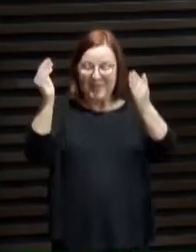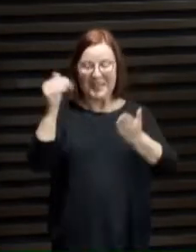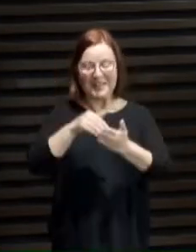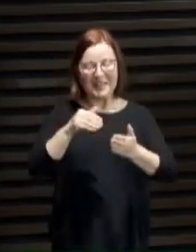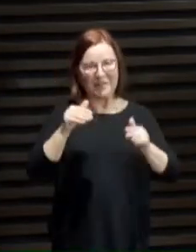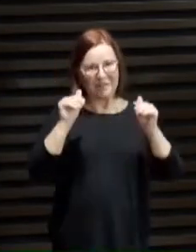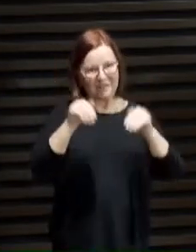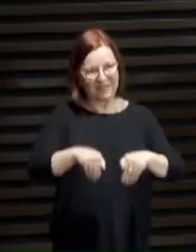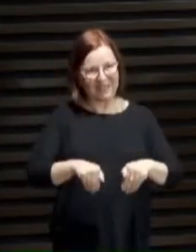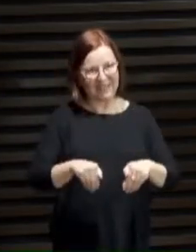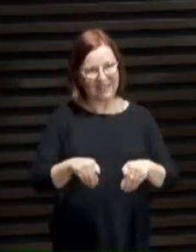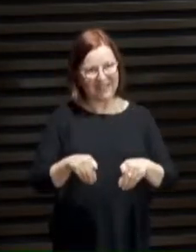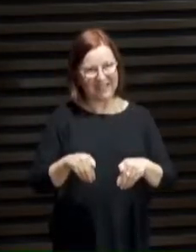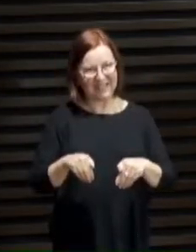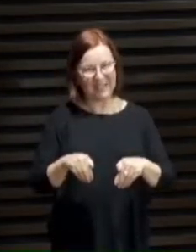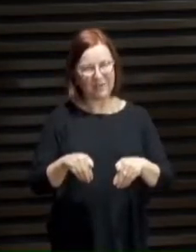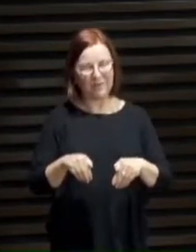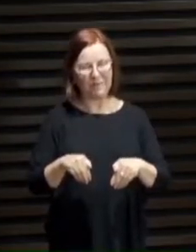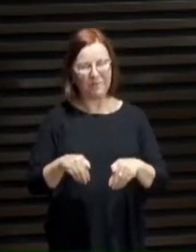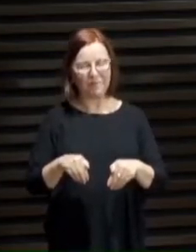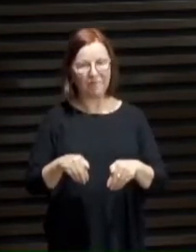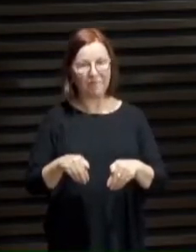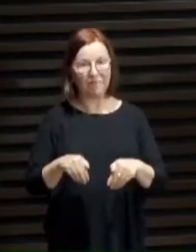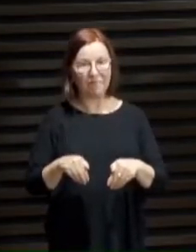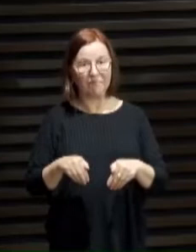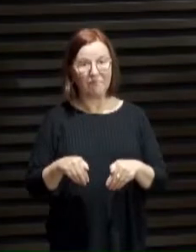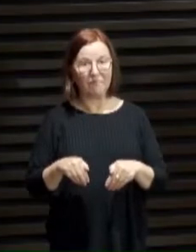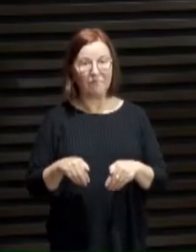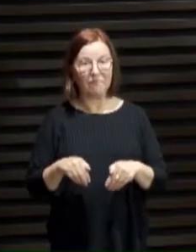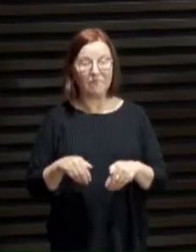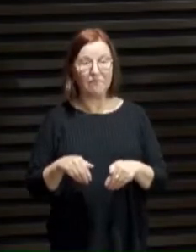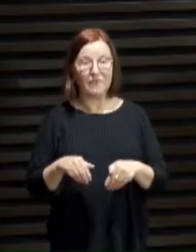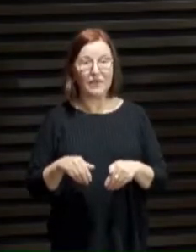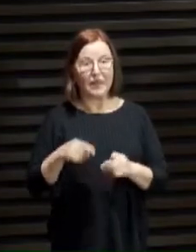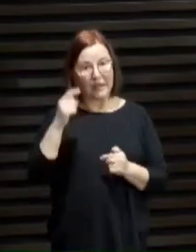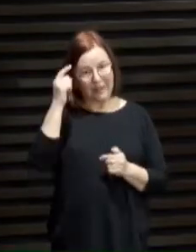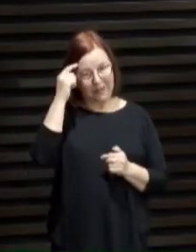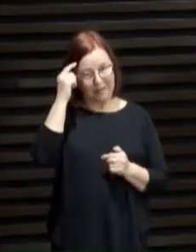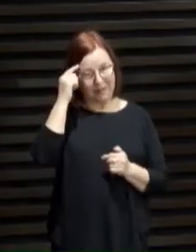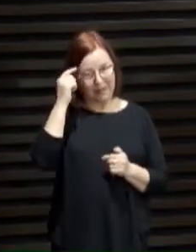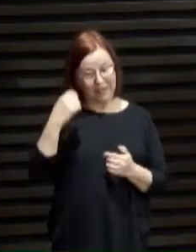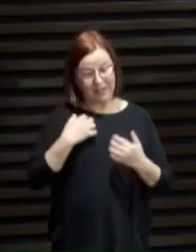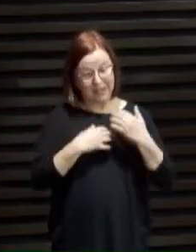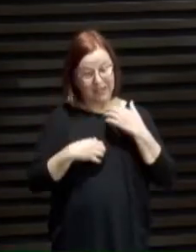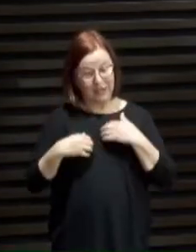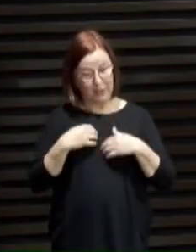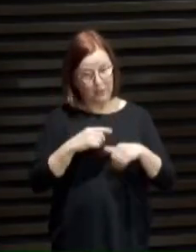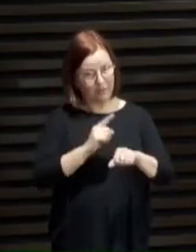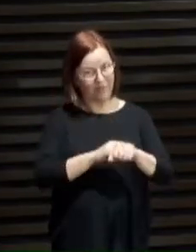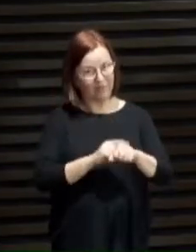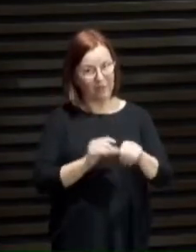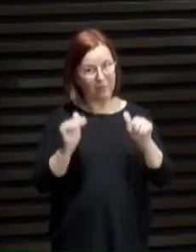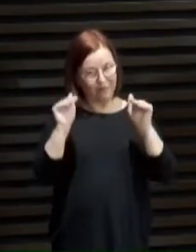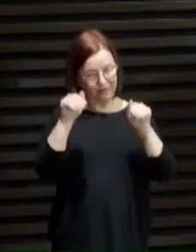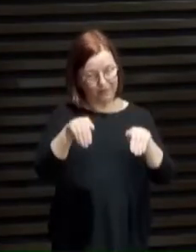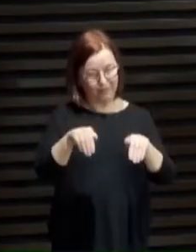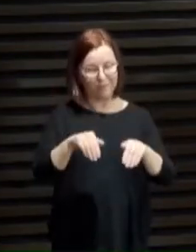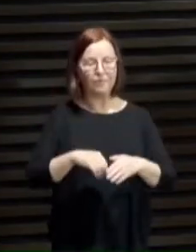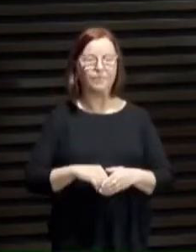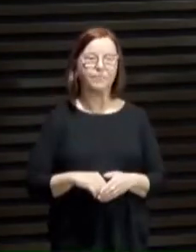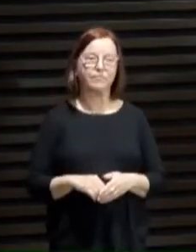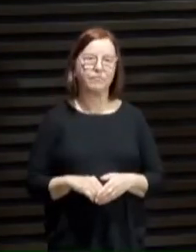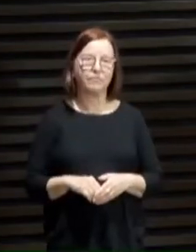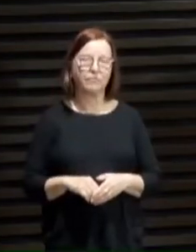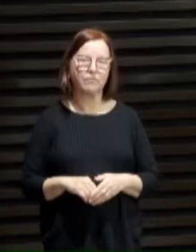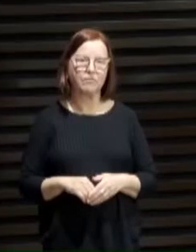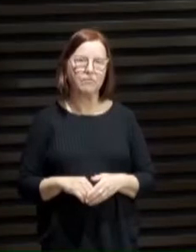e a despeito da angústia do fim. Isso é que a gente vai ver em 2 momentos. Nos outros 2